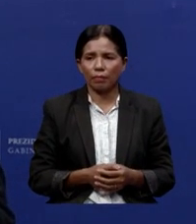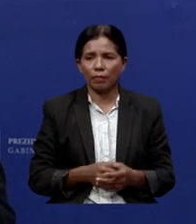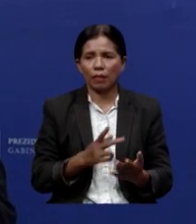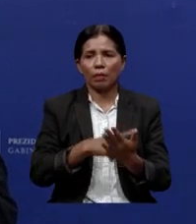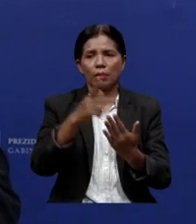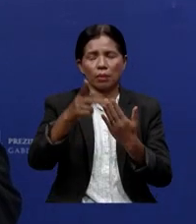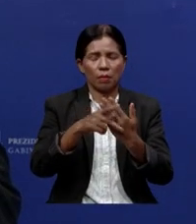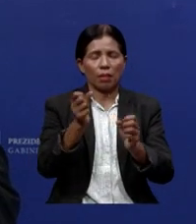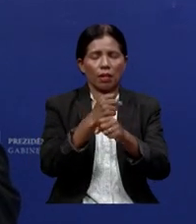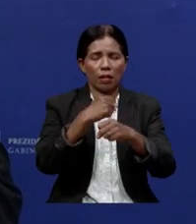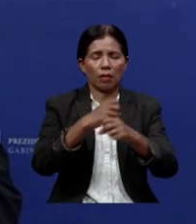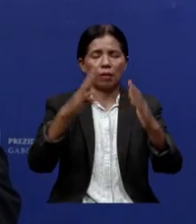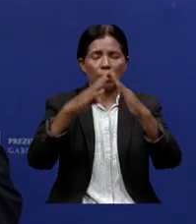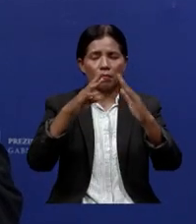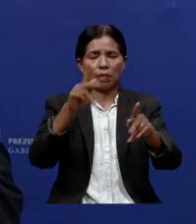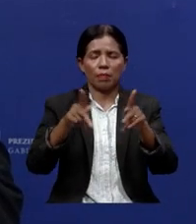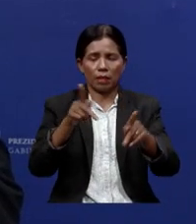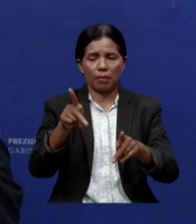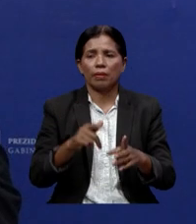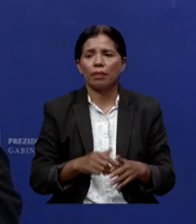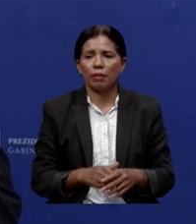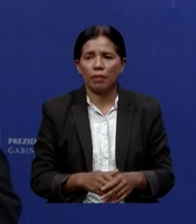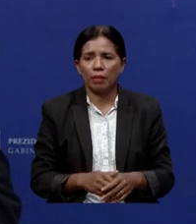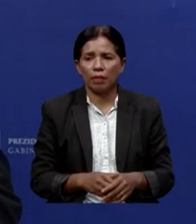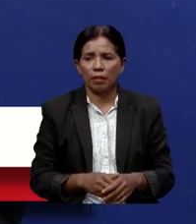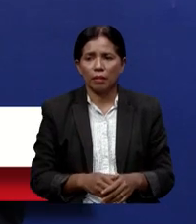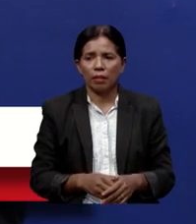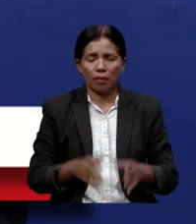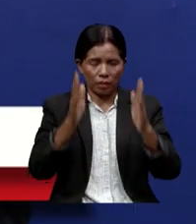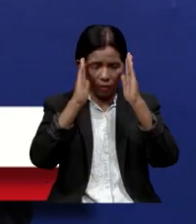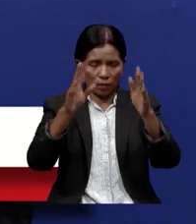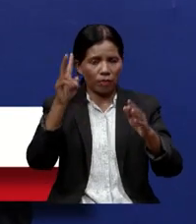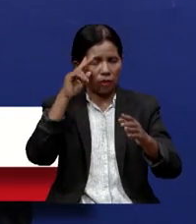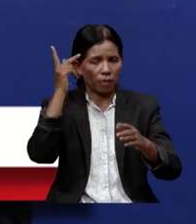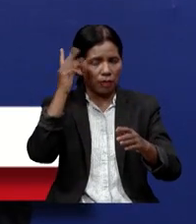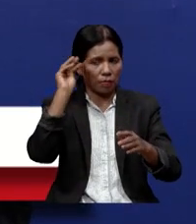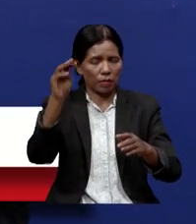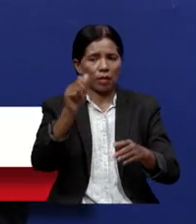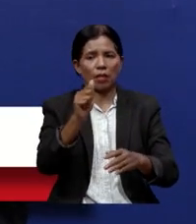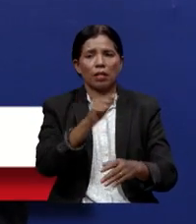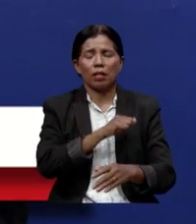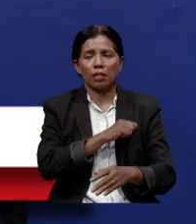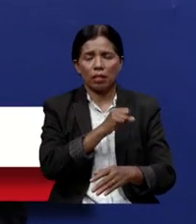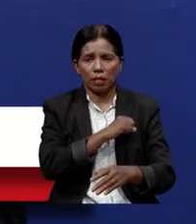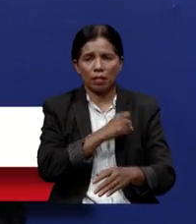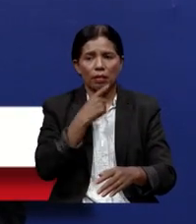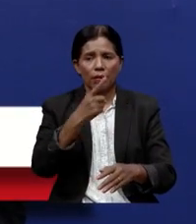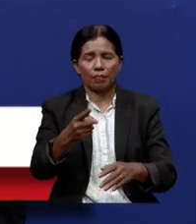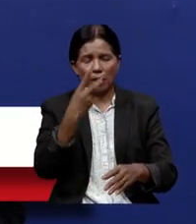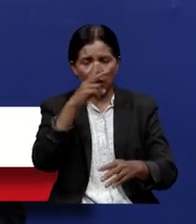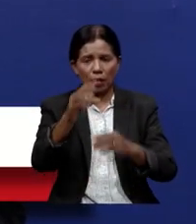habitação comunitária e da portfólio da sua excelência vice-primeiro-ministro Assanami Niniang da habitação